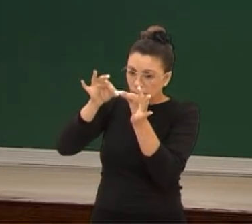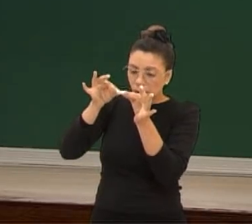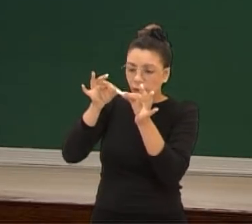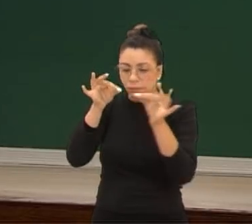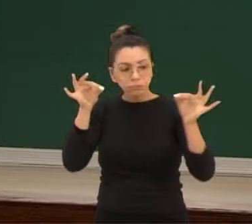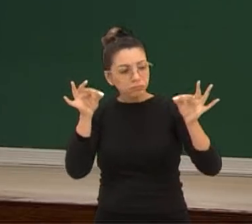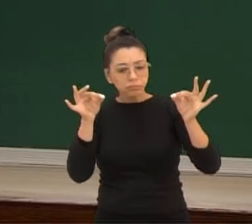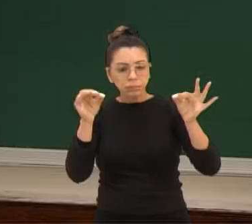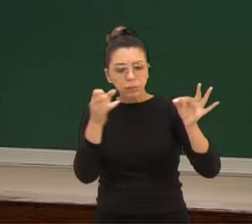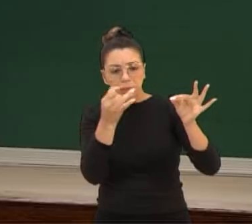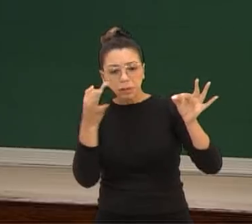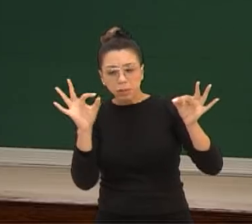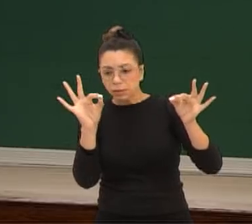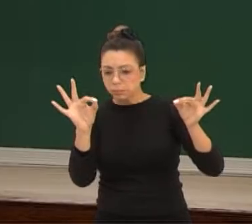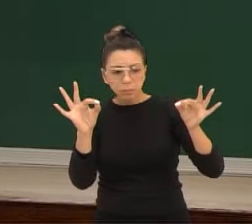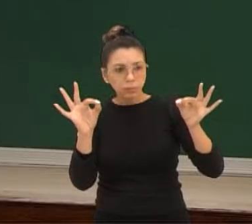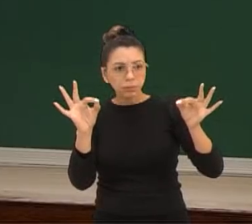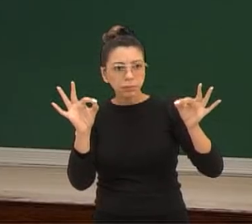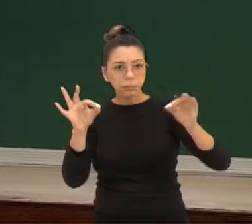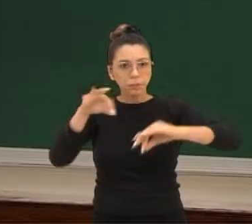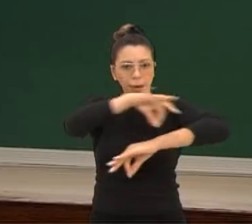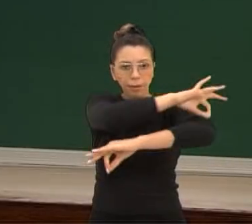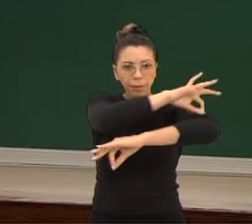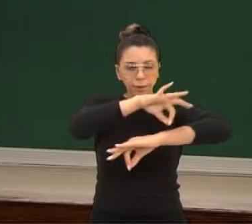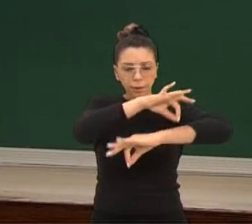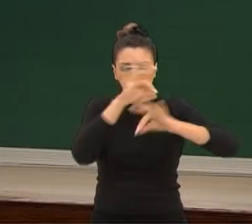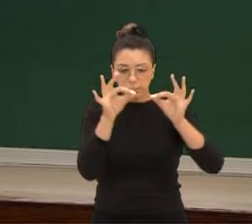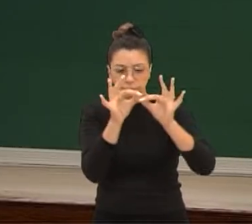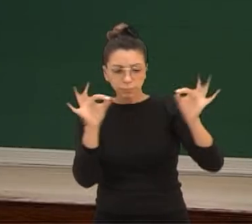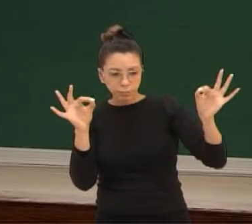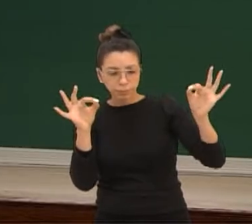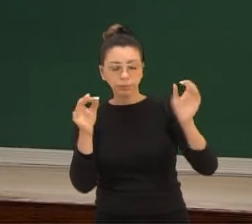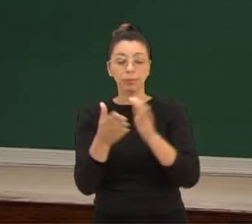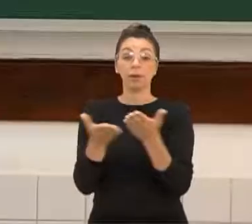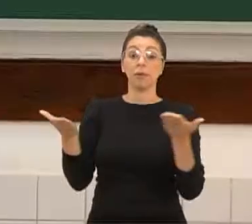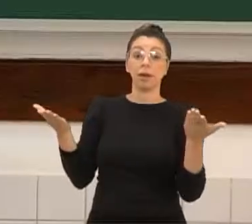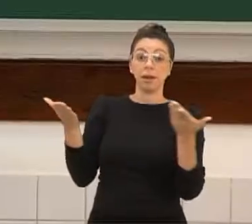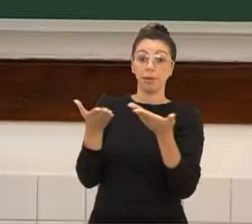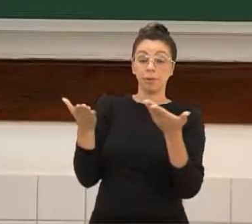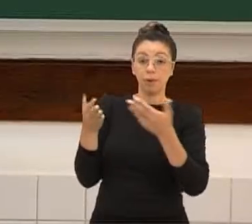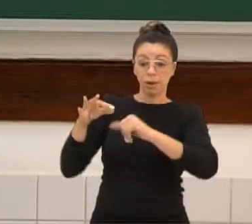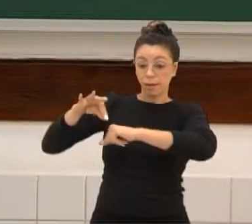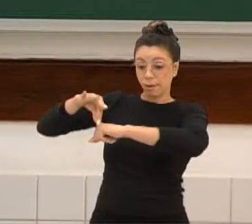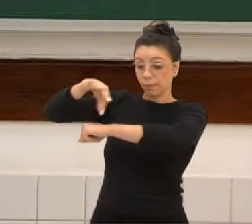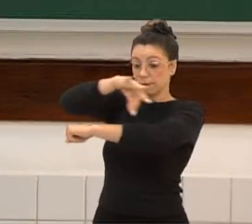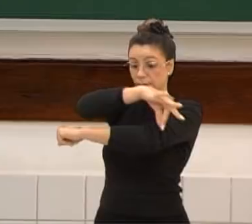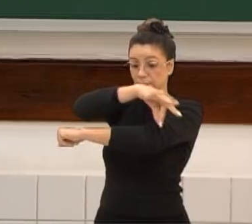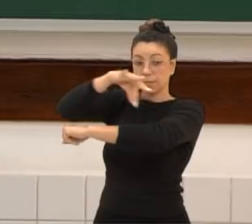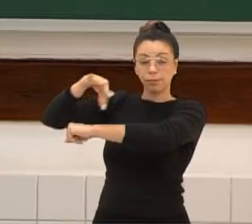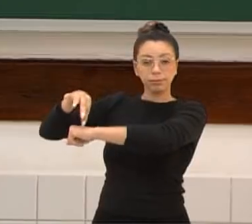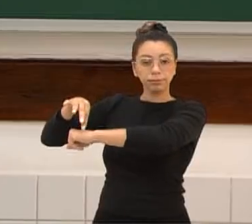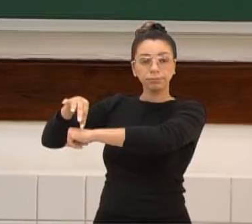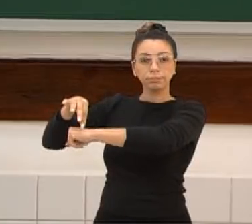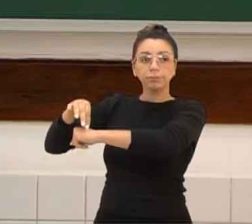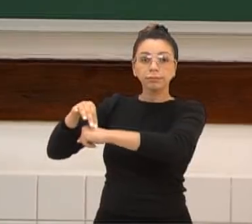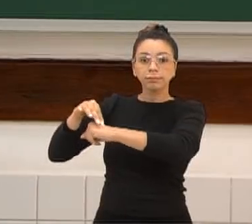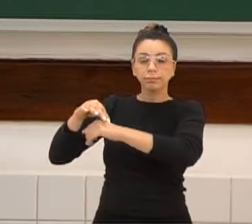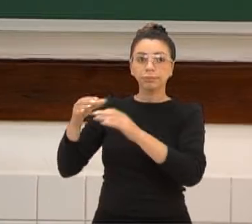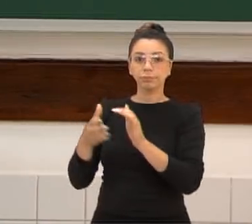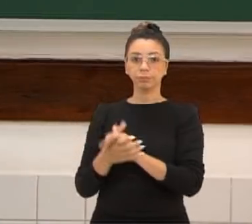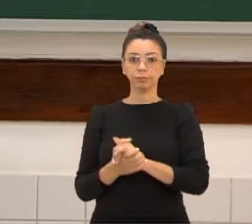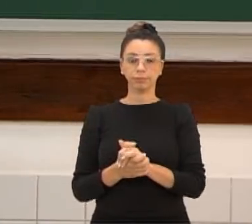barbante. Fez isso? Então vamos lá. Agora você vai pegar a sua régua e você vai